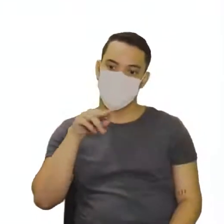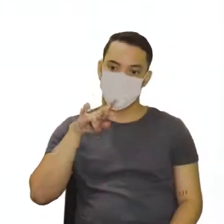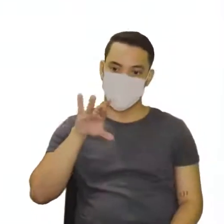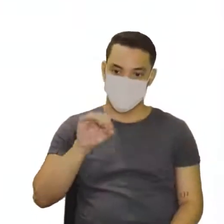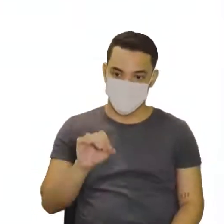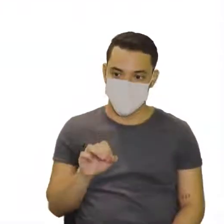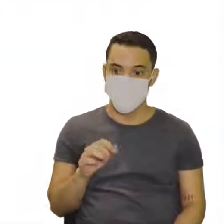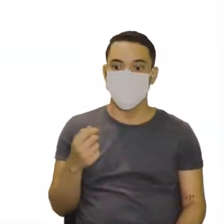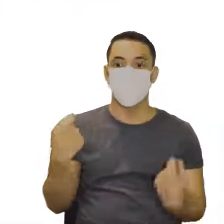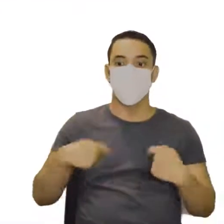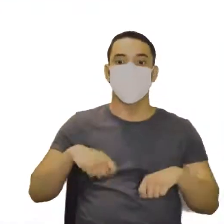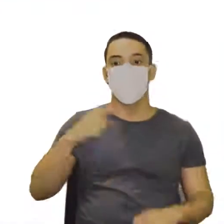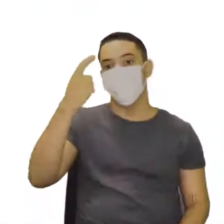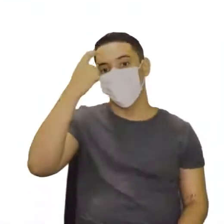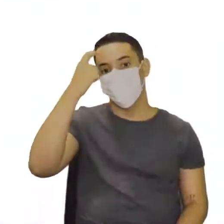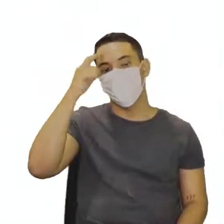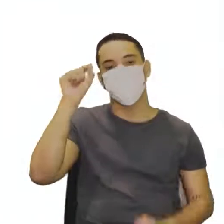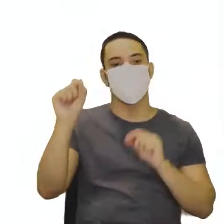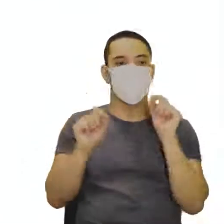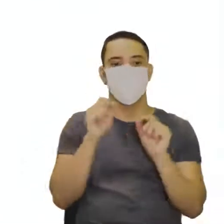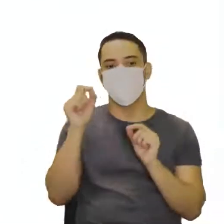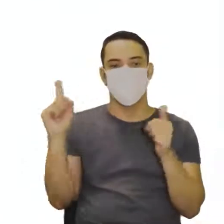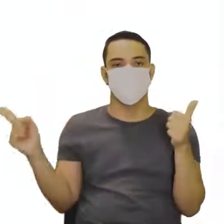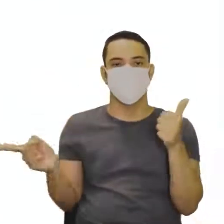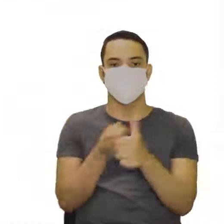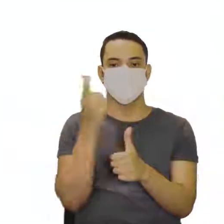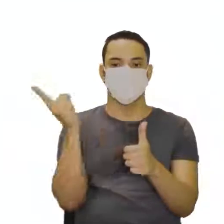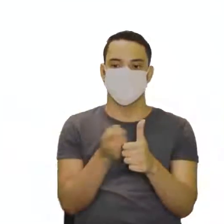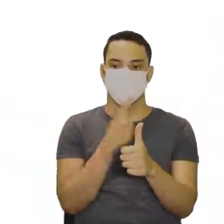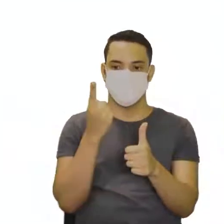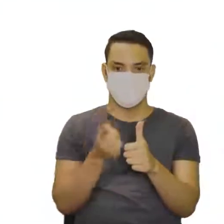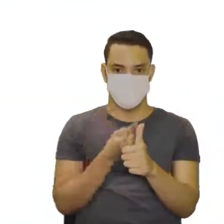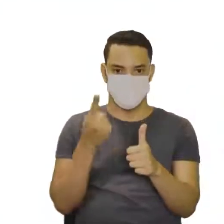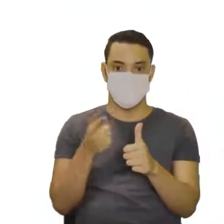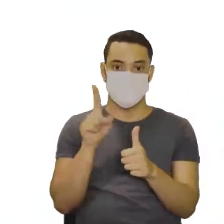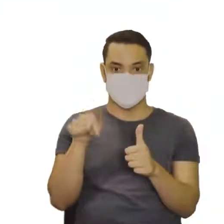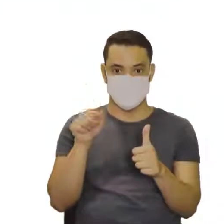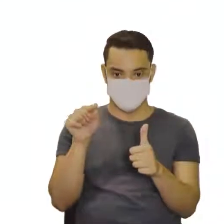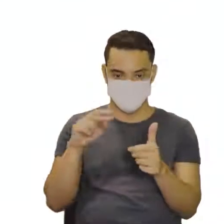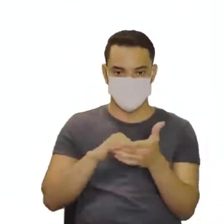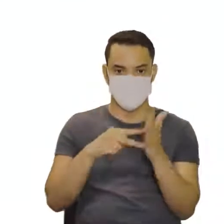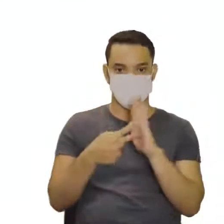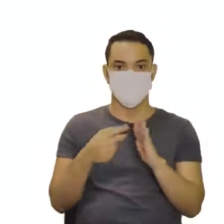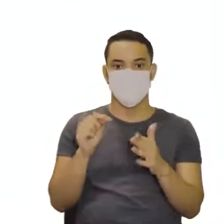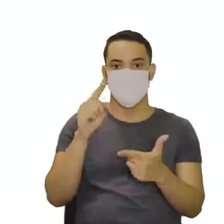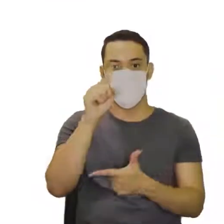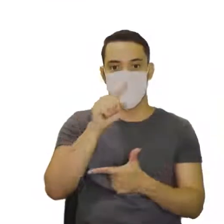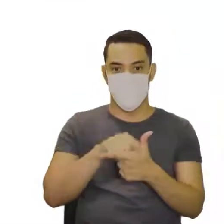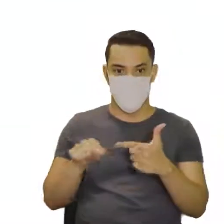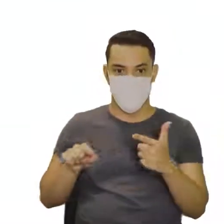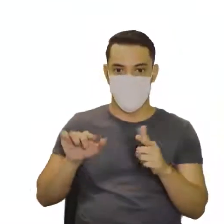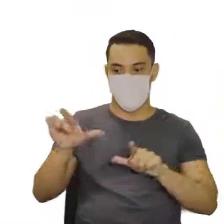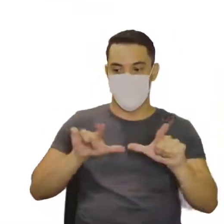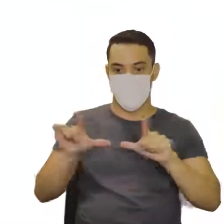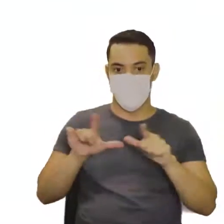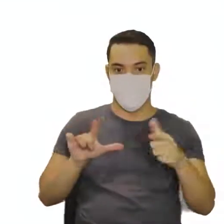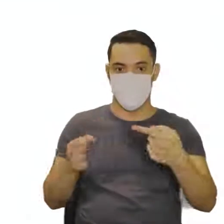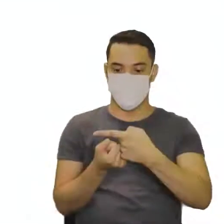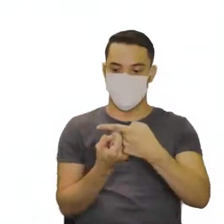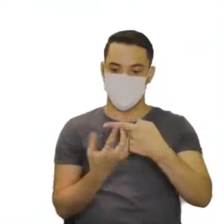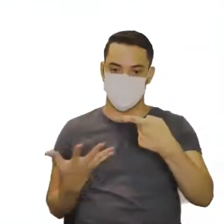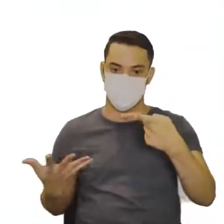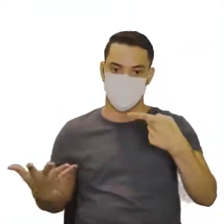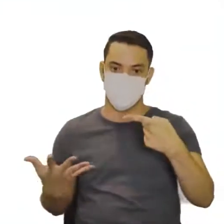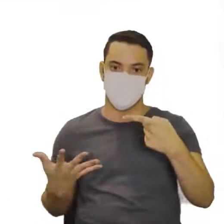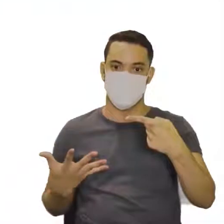receptor, primeiro aqui, uma primeira definição é dividir o trabalho pela quantidade de carga aí